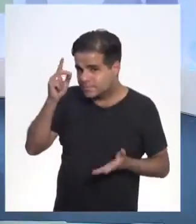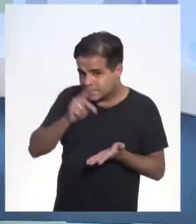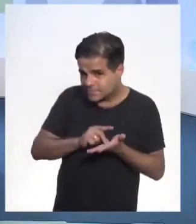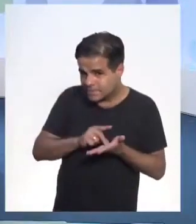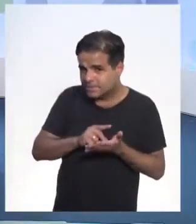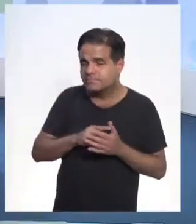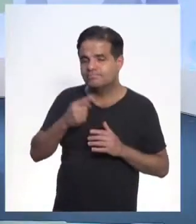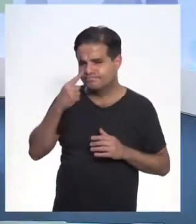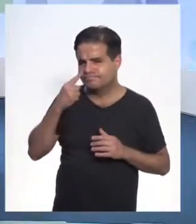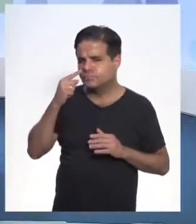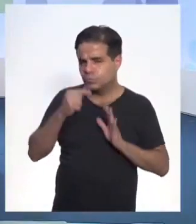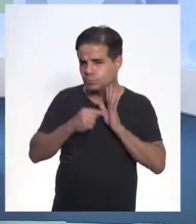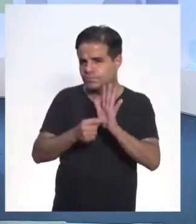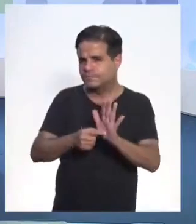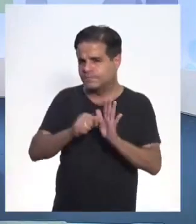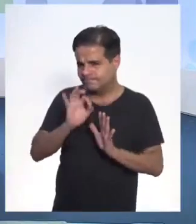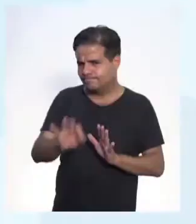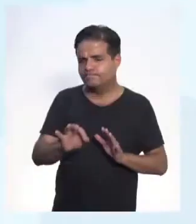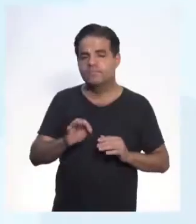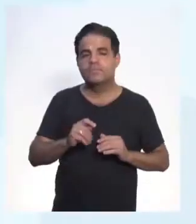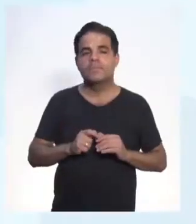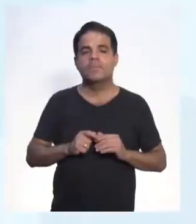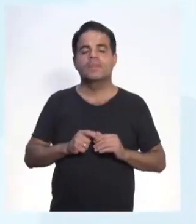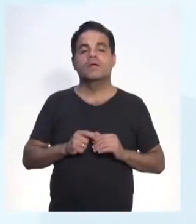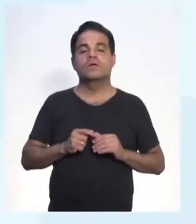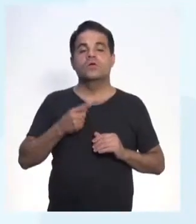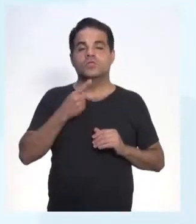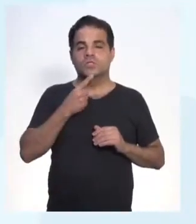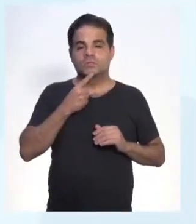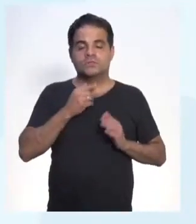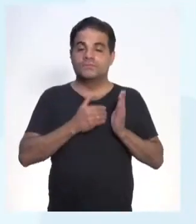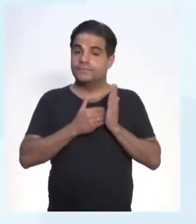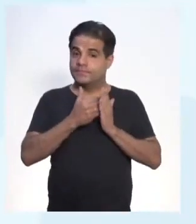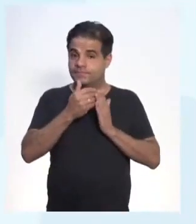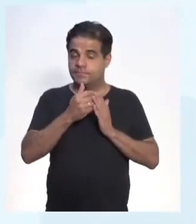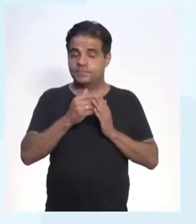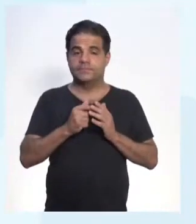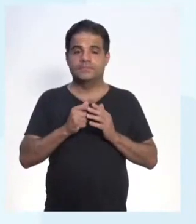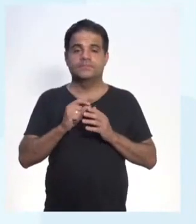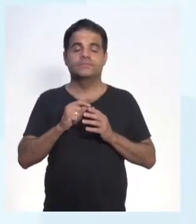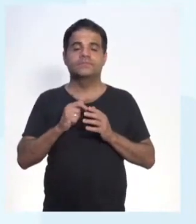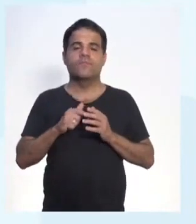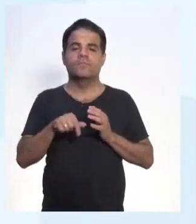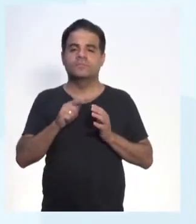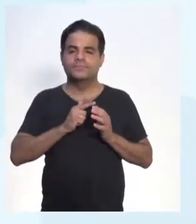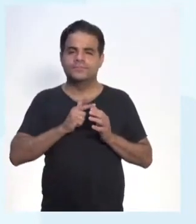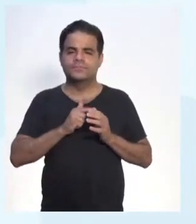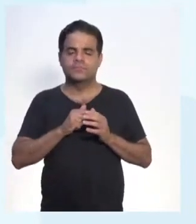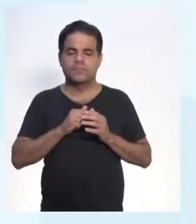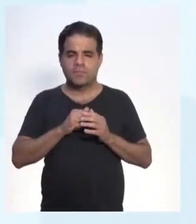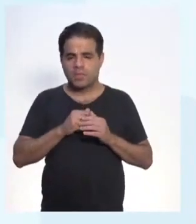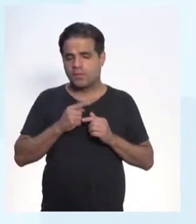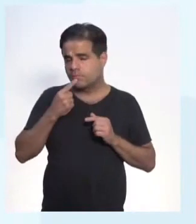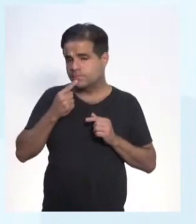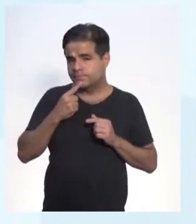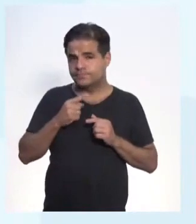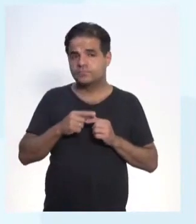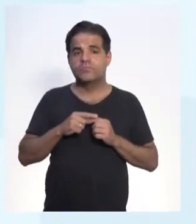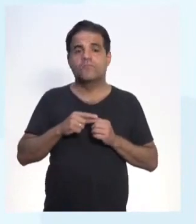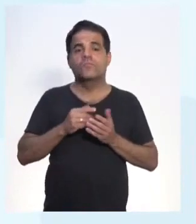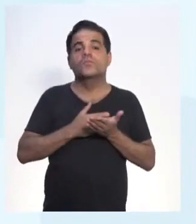verdade? Olha só. Quando nós falamos no princípio multiplicativo, nós estamos falando